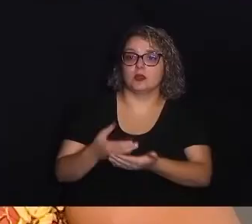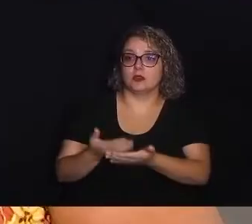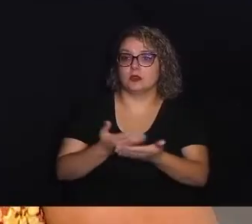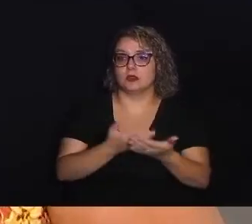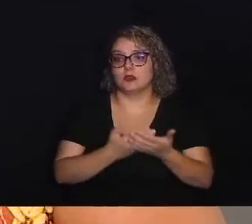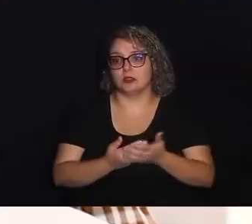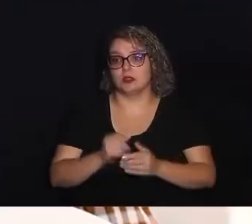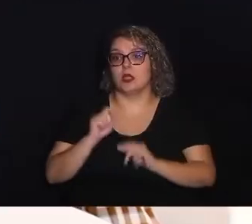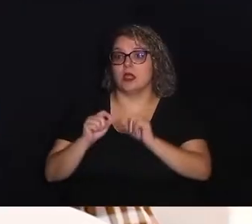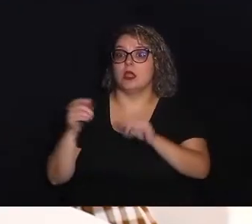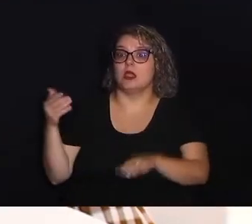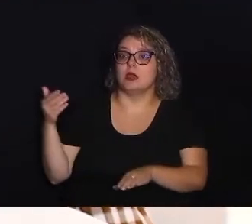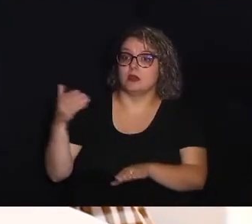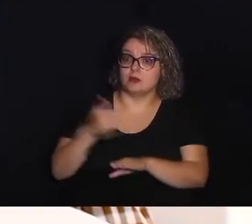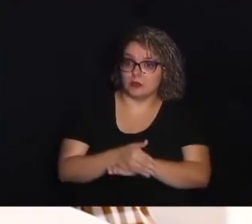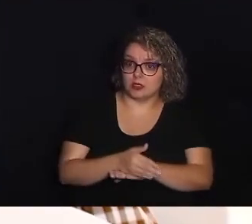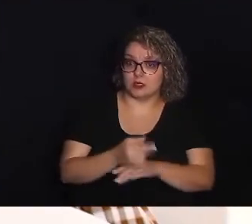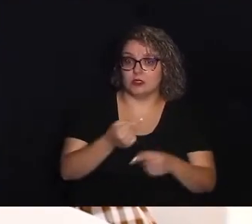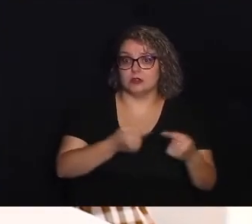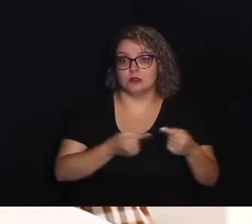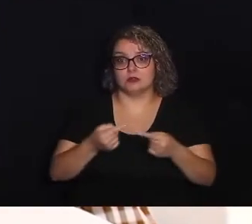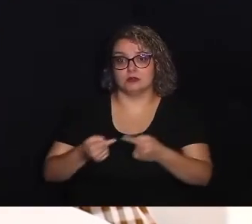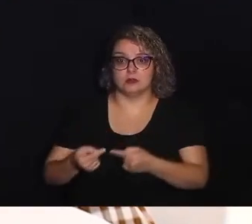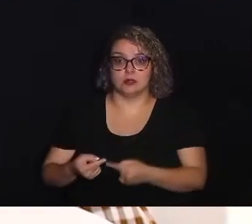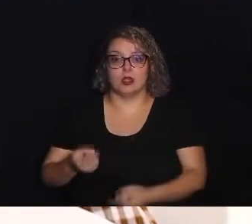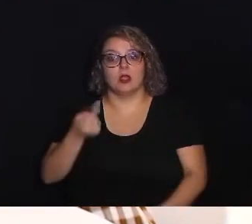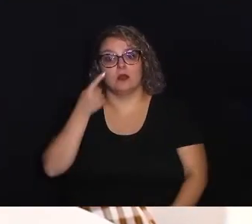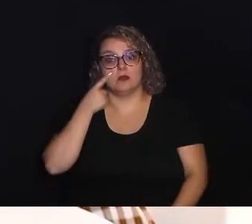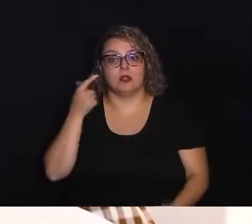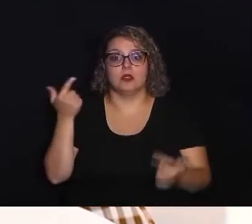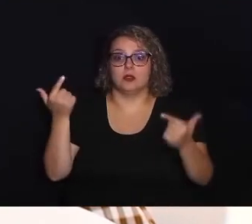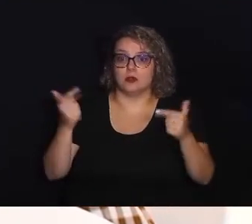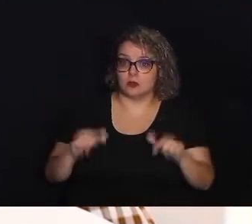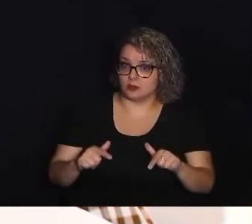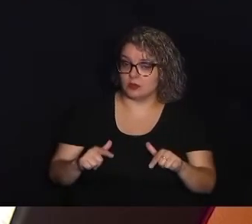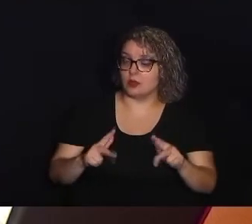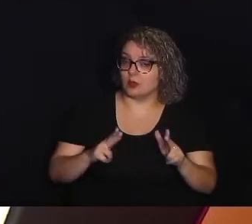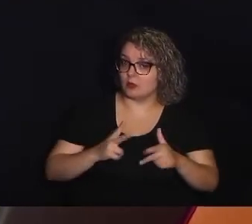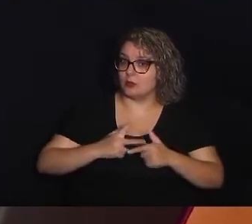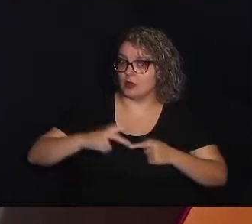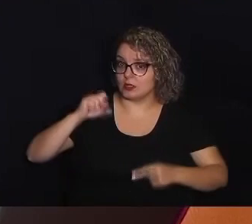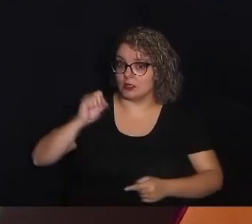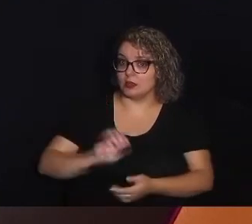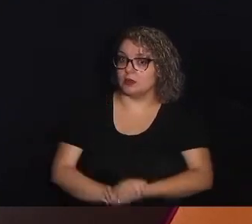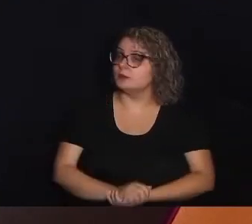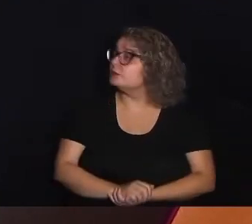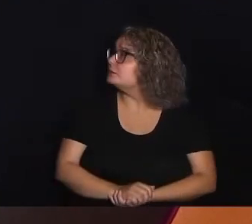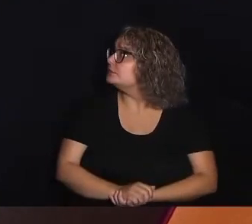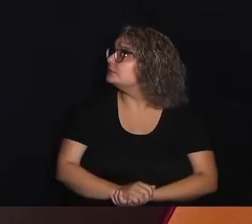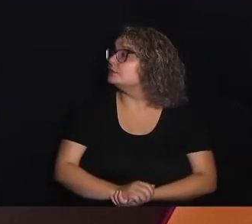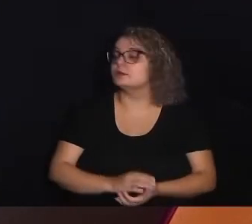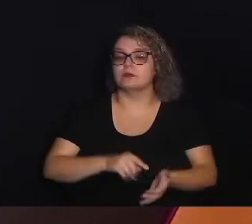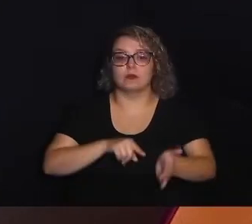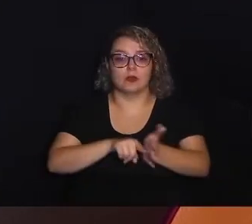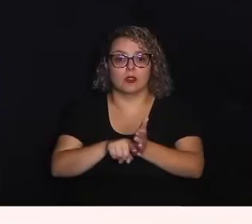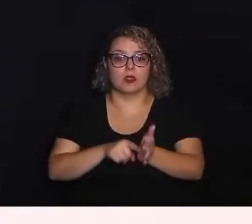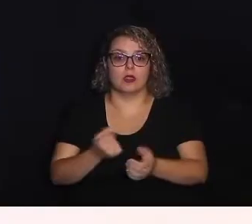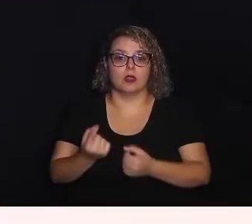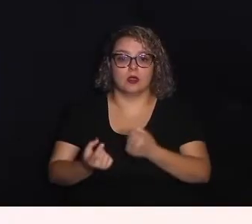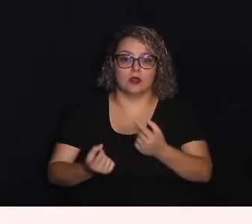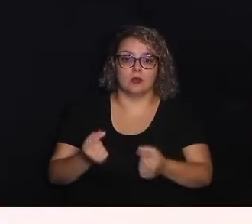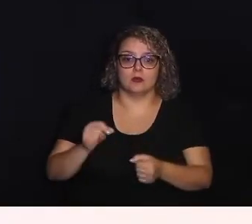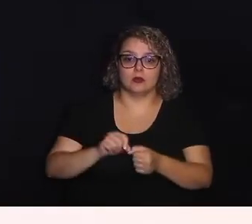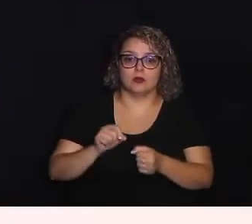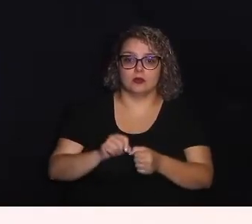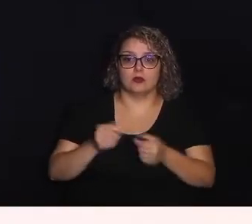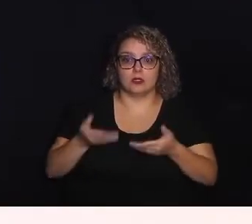longo prazo no Centro de Estudos quem já participa das discussões vê esse espaço como uma conquista bom